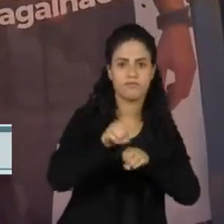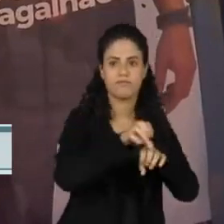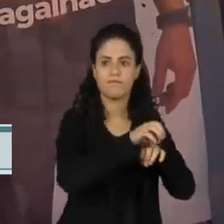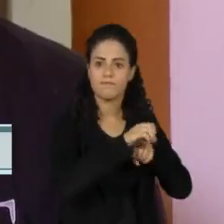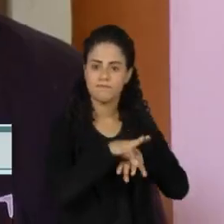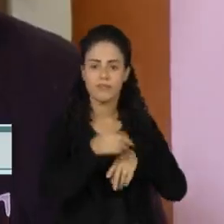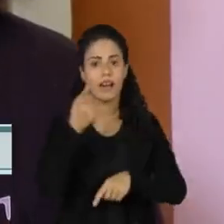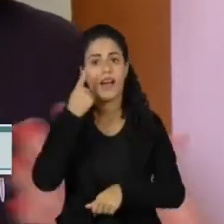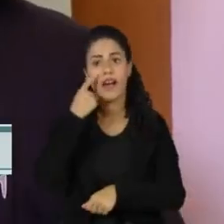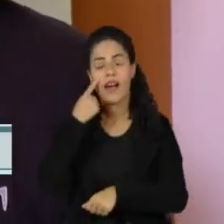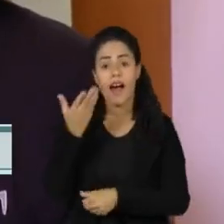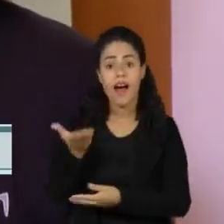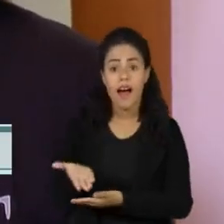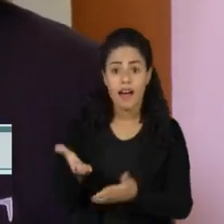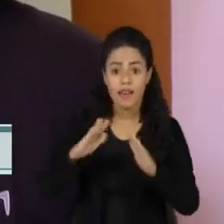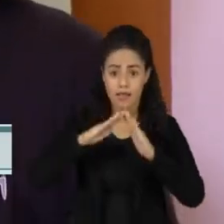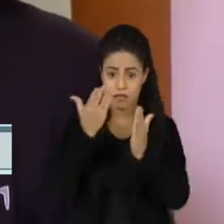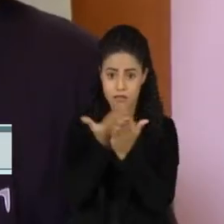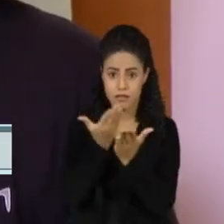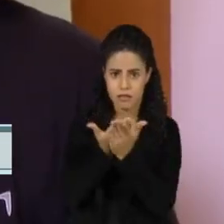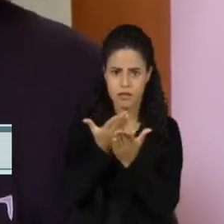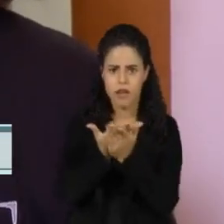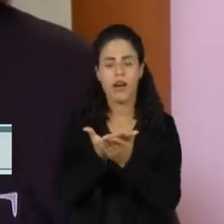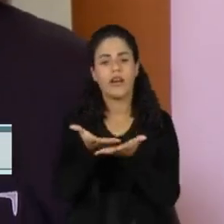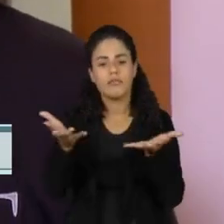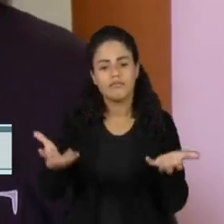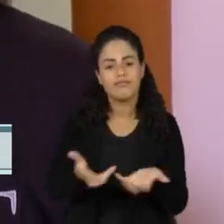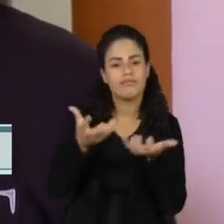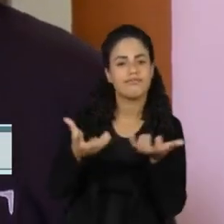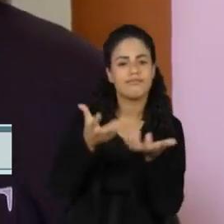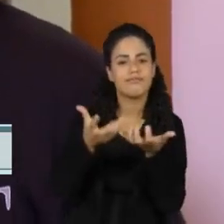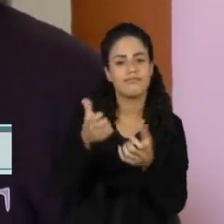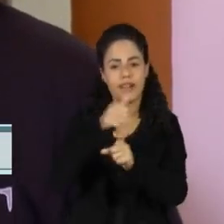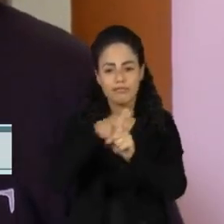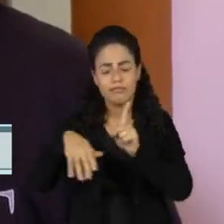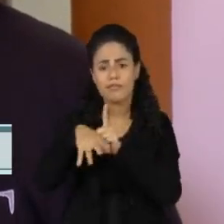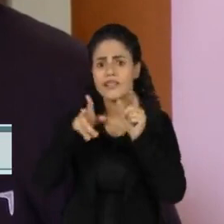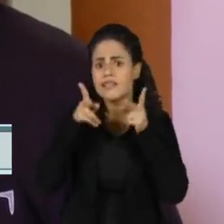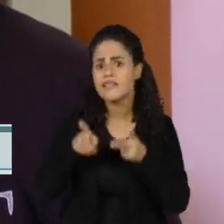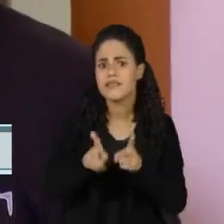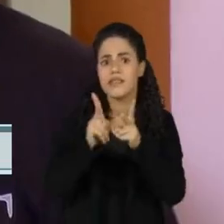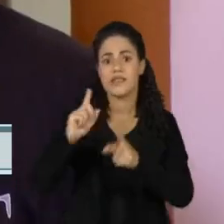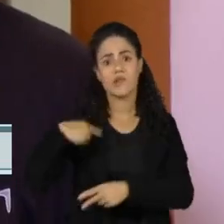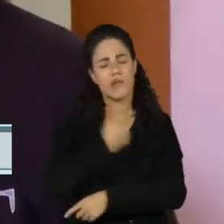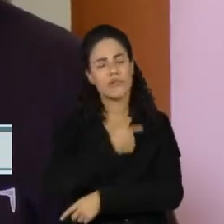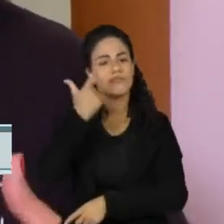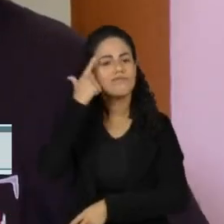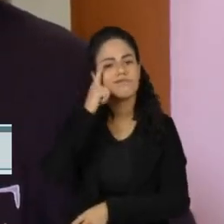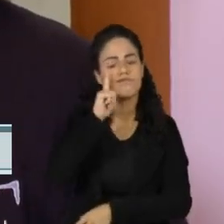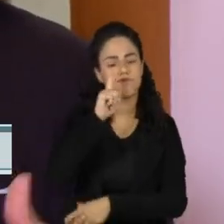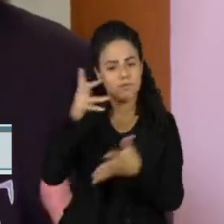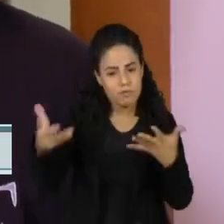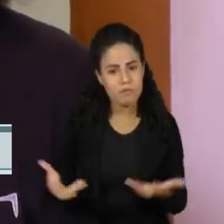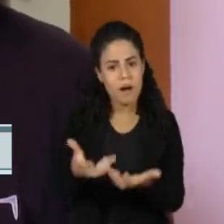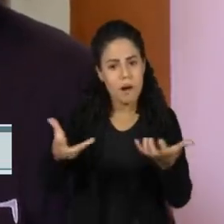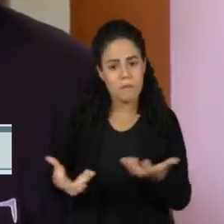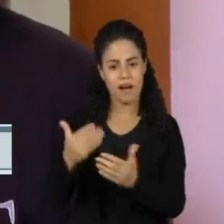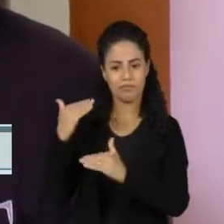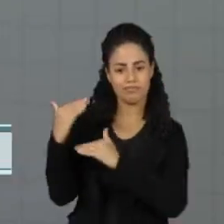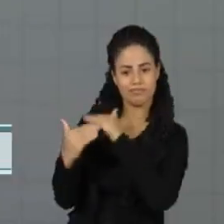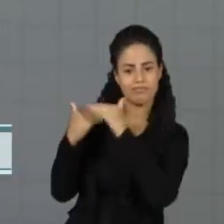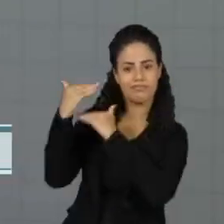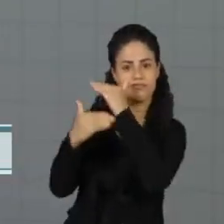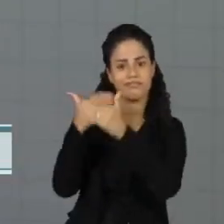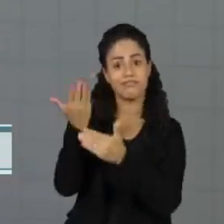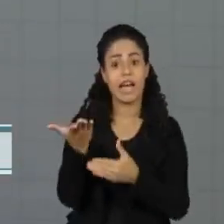é um espaço que espelha a sociedade, né? E toda vez que a gente consegue promover esse desenvolvimento dentro da sala